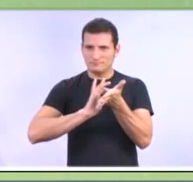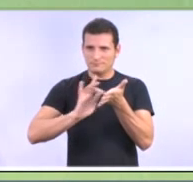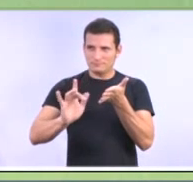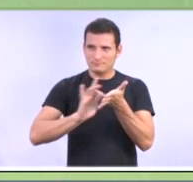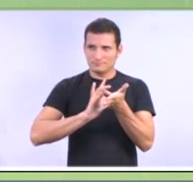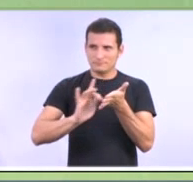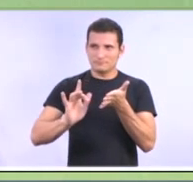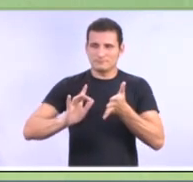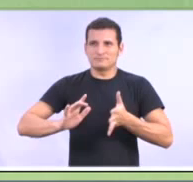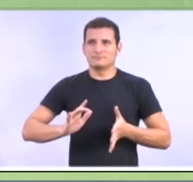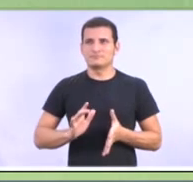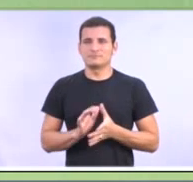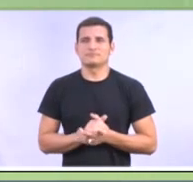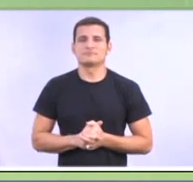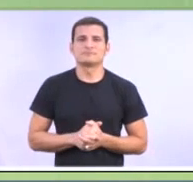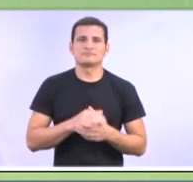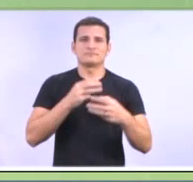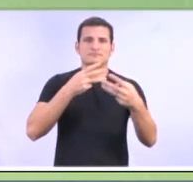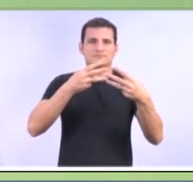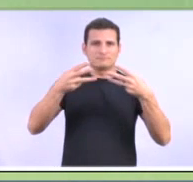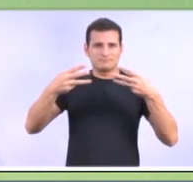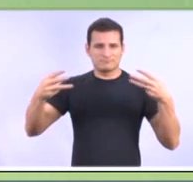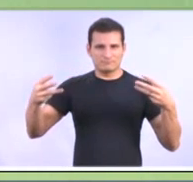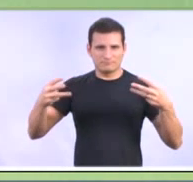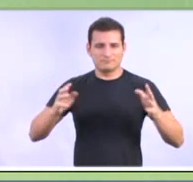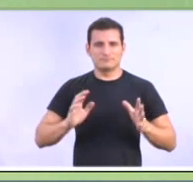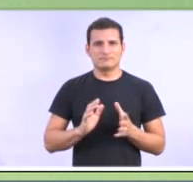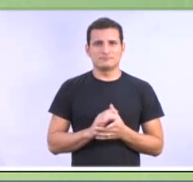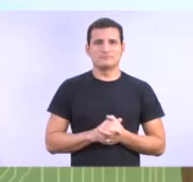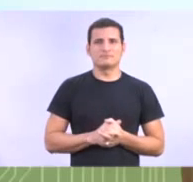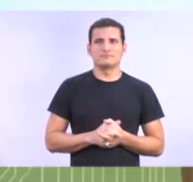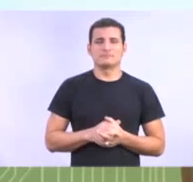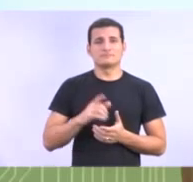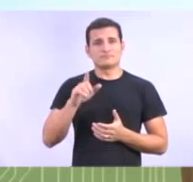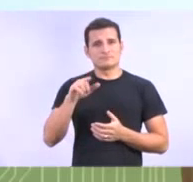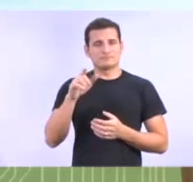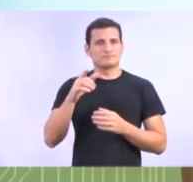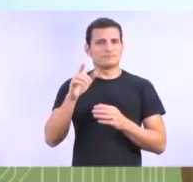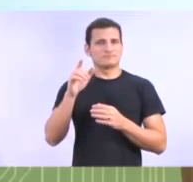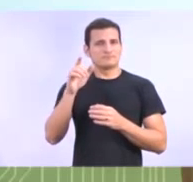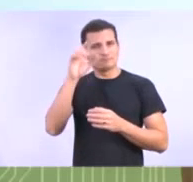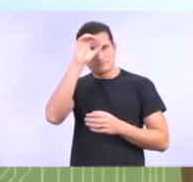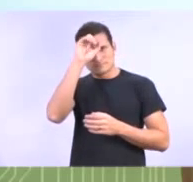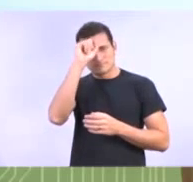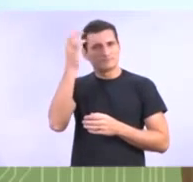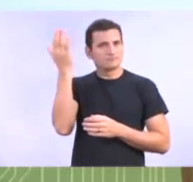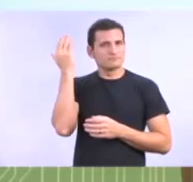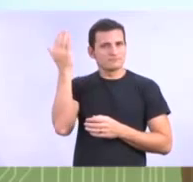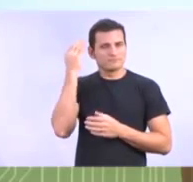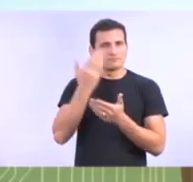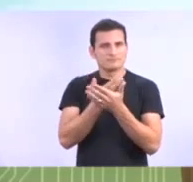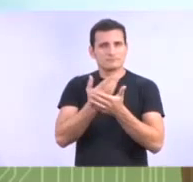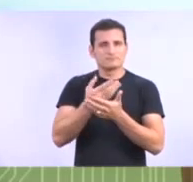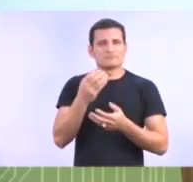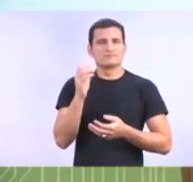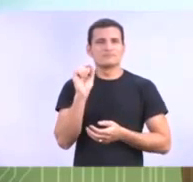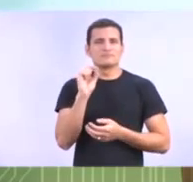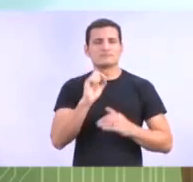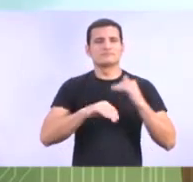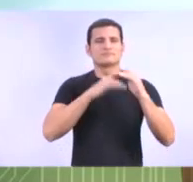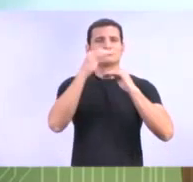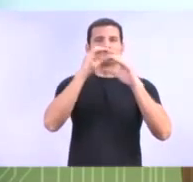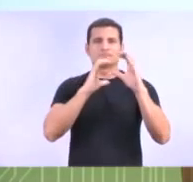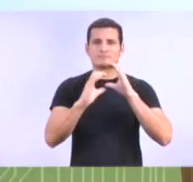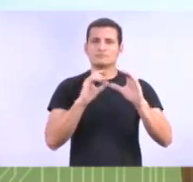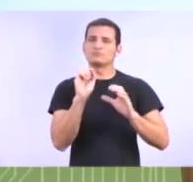e através das redes sociais. Esse foi um dos itens, né, que nós aprendemos, a evolução da comunicação, o que envolve